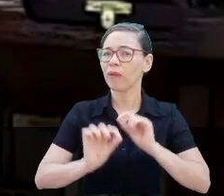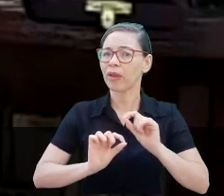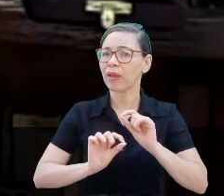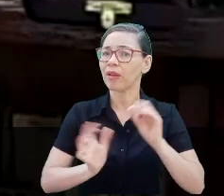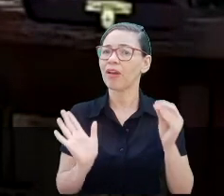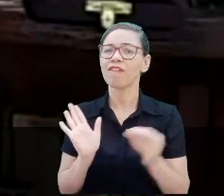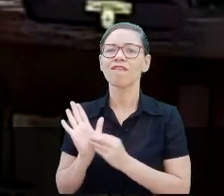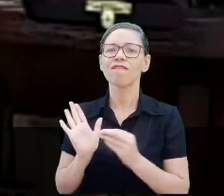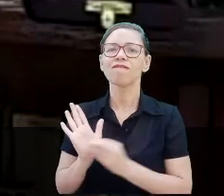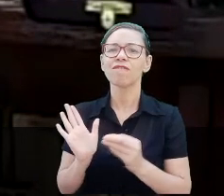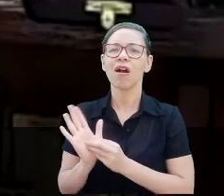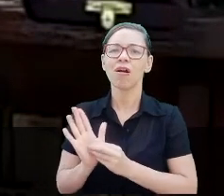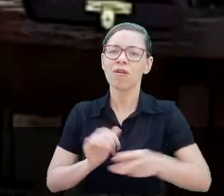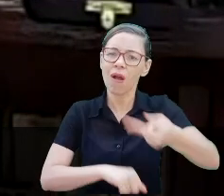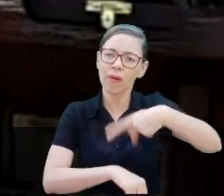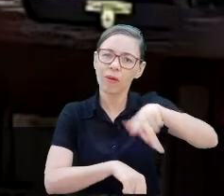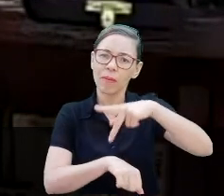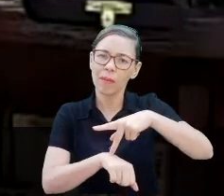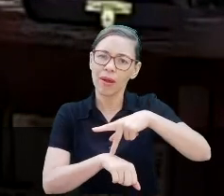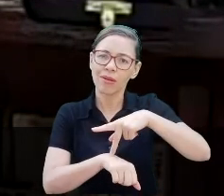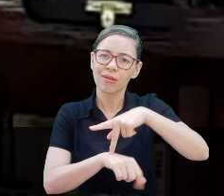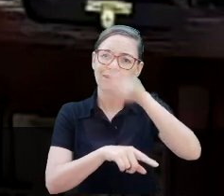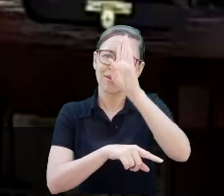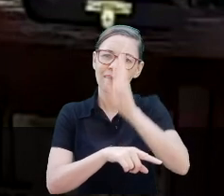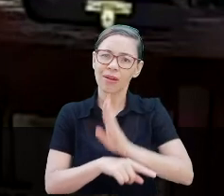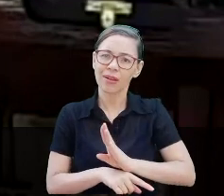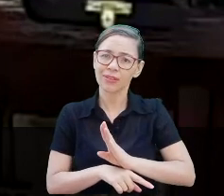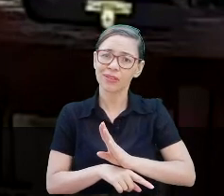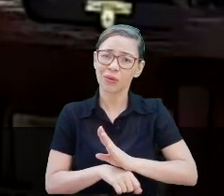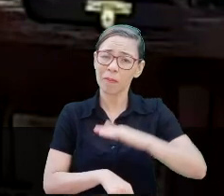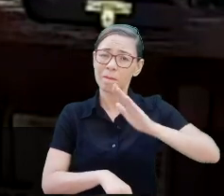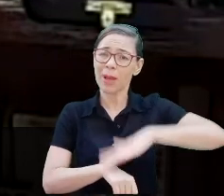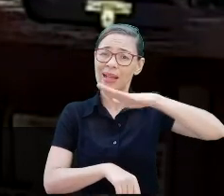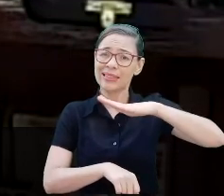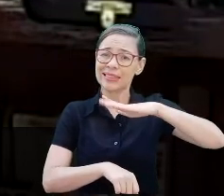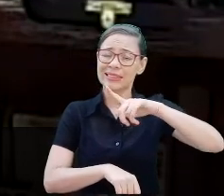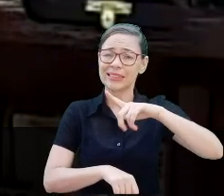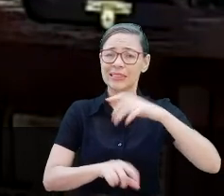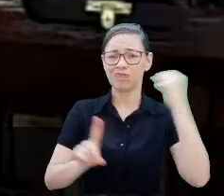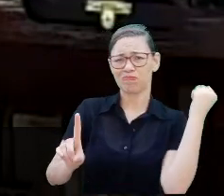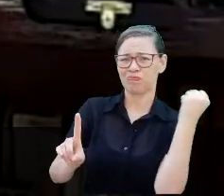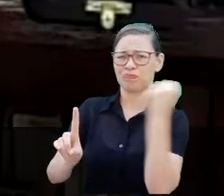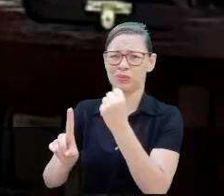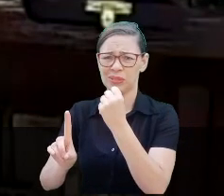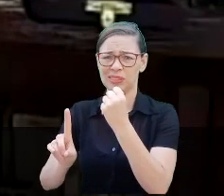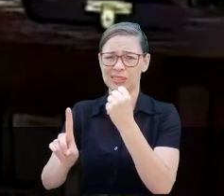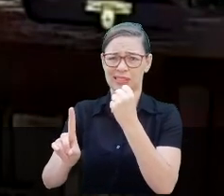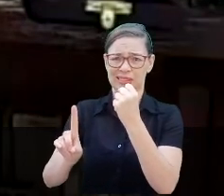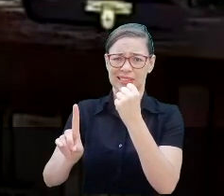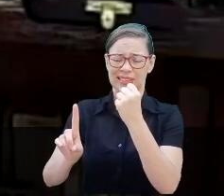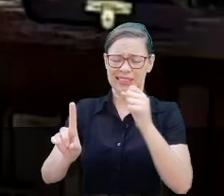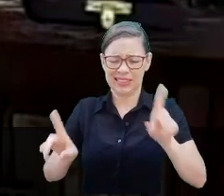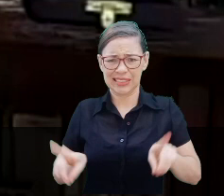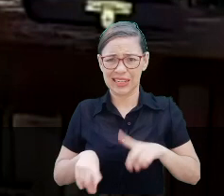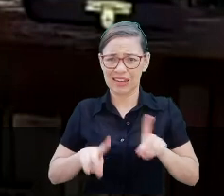dialogue com o fato que o Brasil é o país, como deve ser bem conhecida essa estatística, ele é o país que mais registra assassinatos